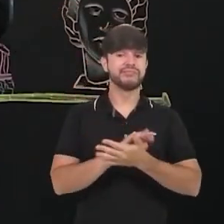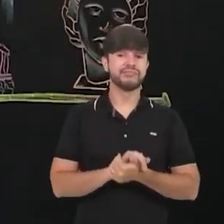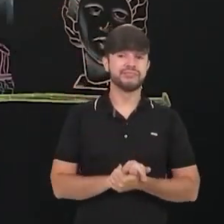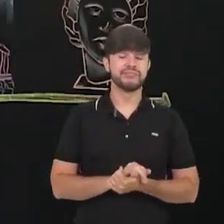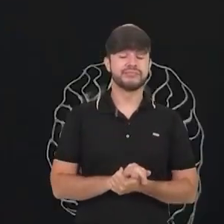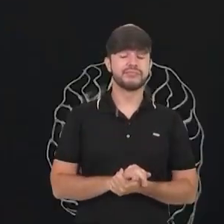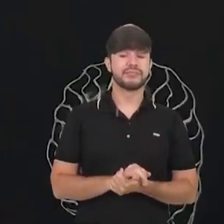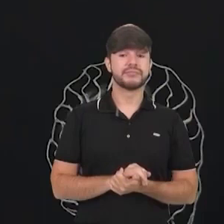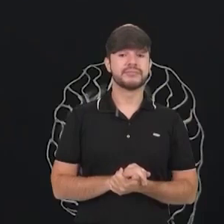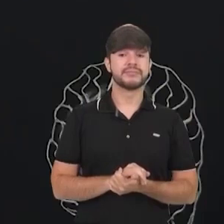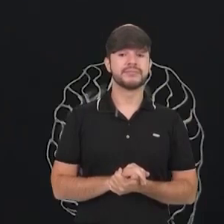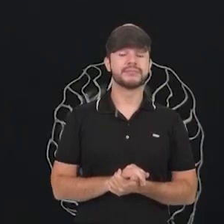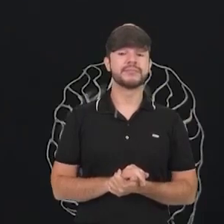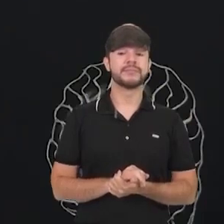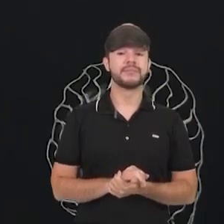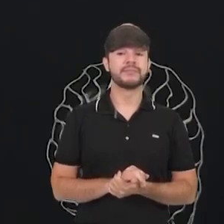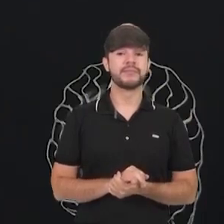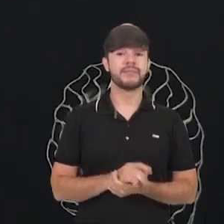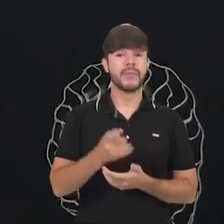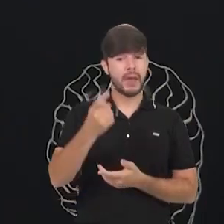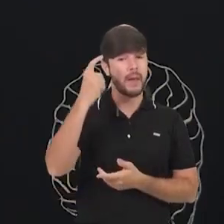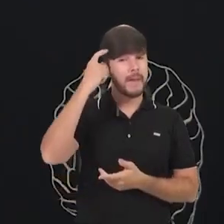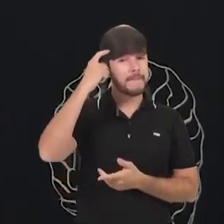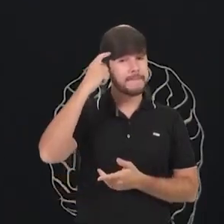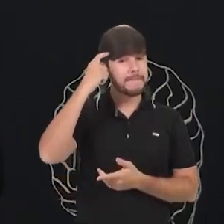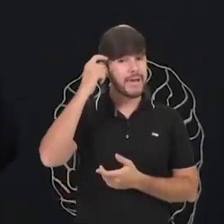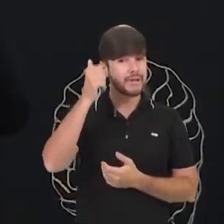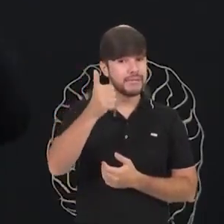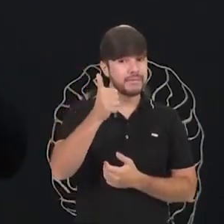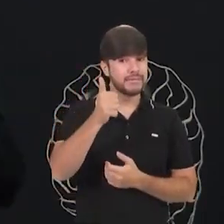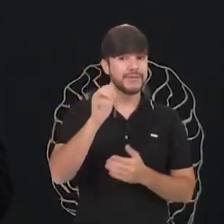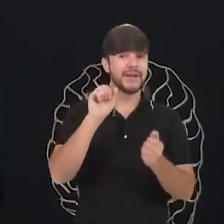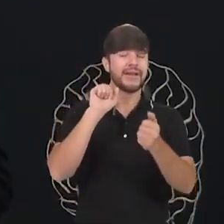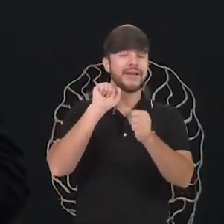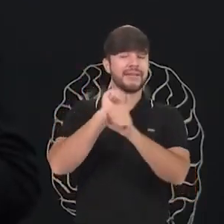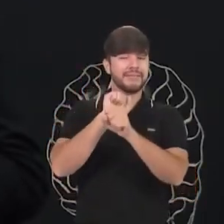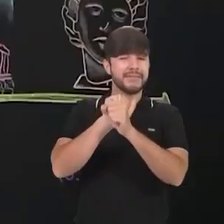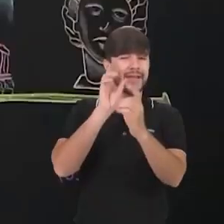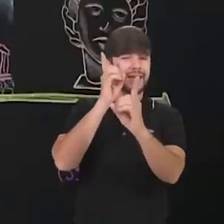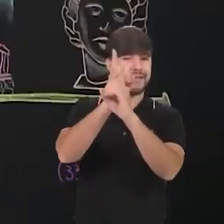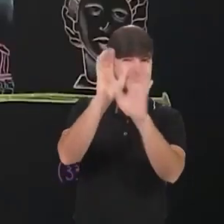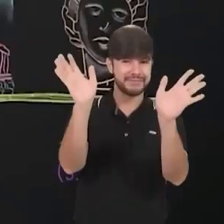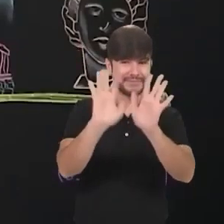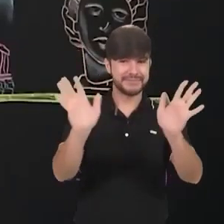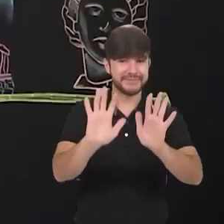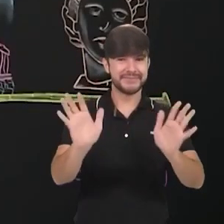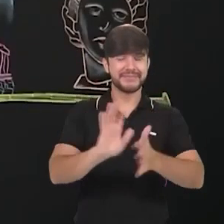executada na prática? Pensa sobre esse assunto e até uma próxima.